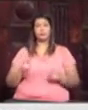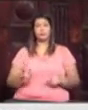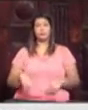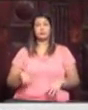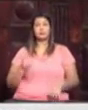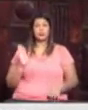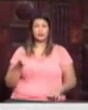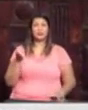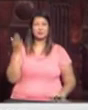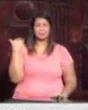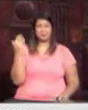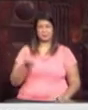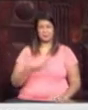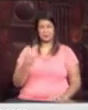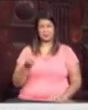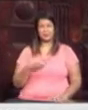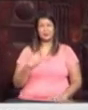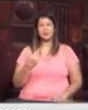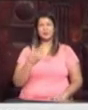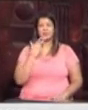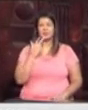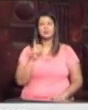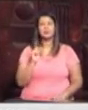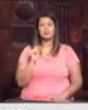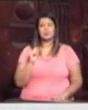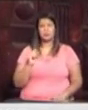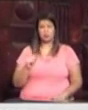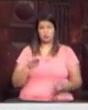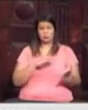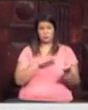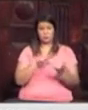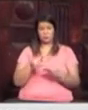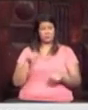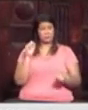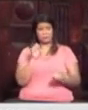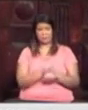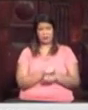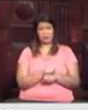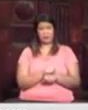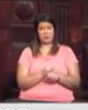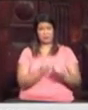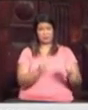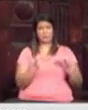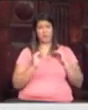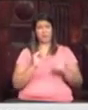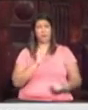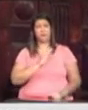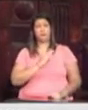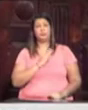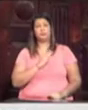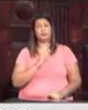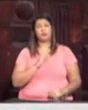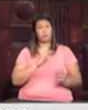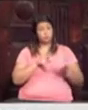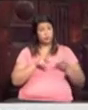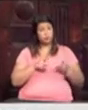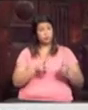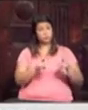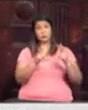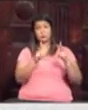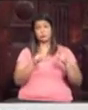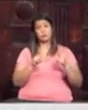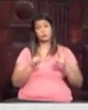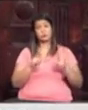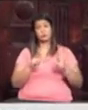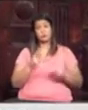dizia, o mundo não para para que consertemos nosso coração, o mundo continua. A vida segue e, olha, eu vou dizer